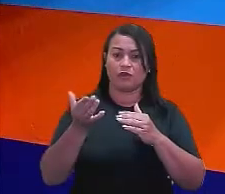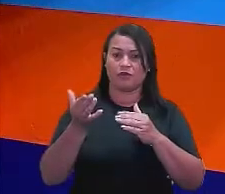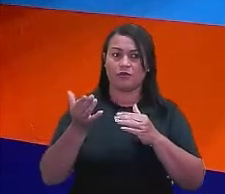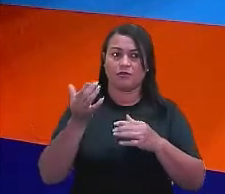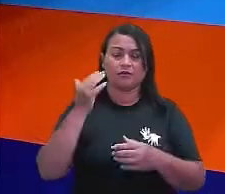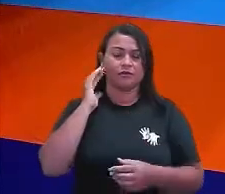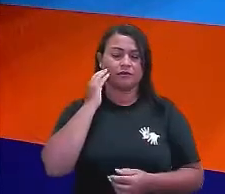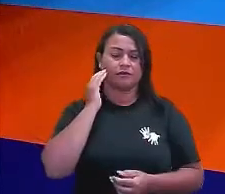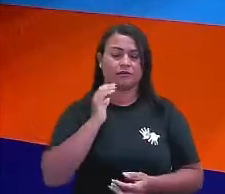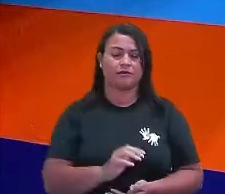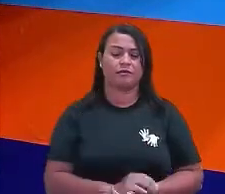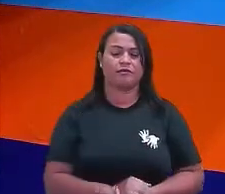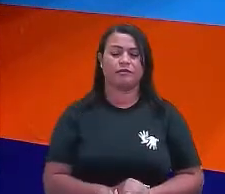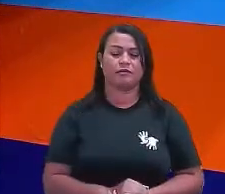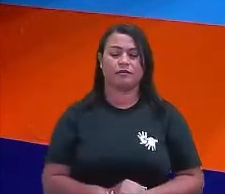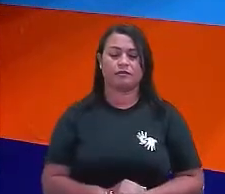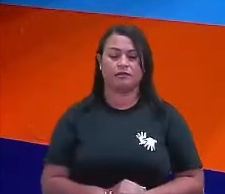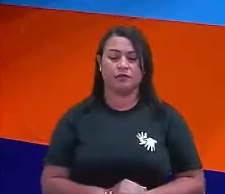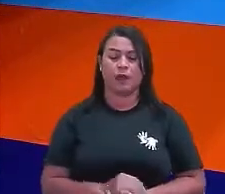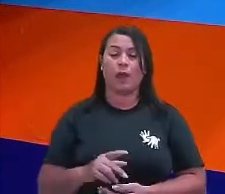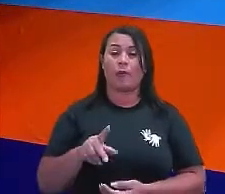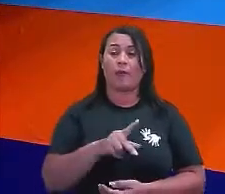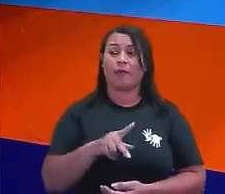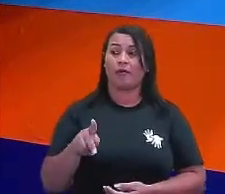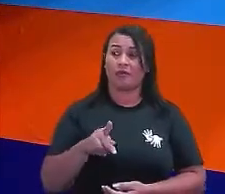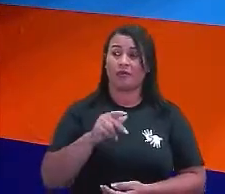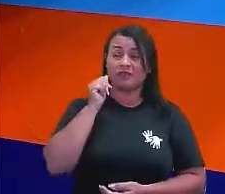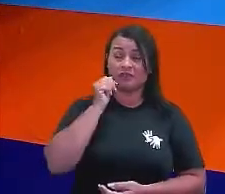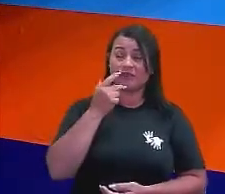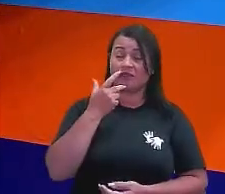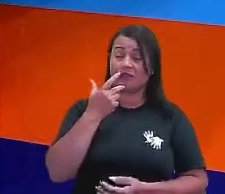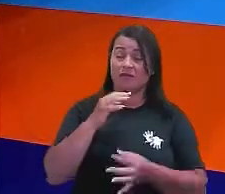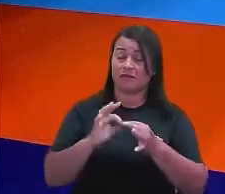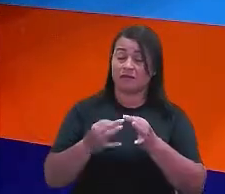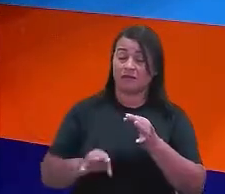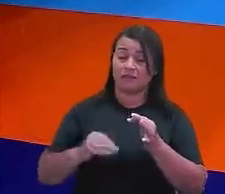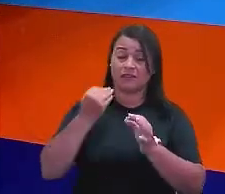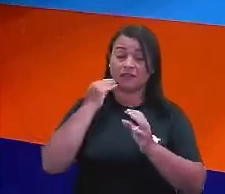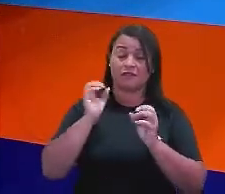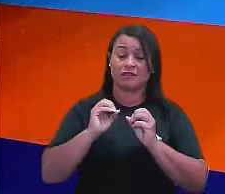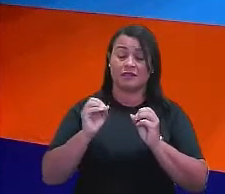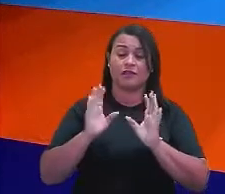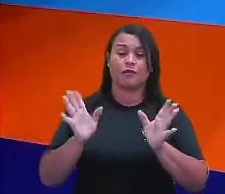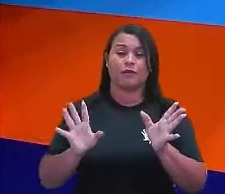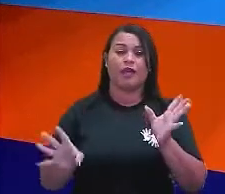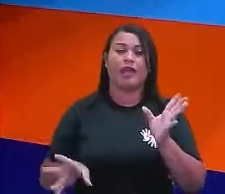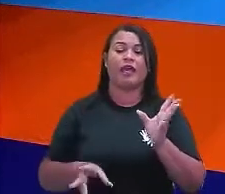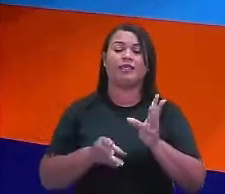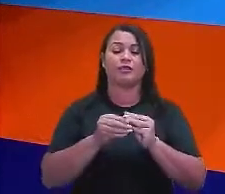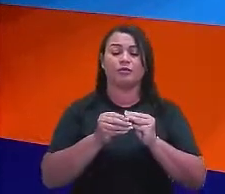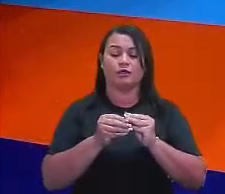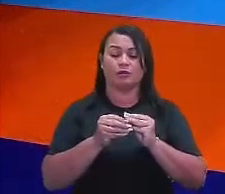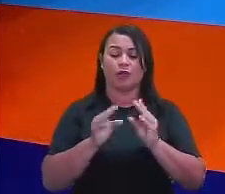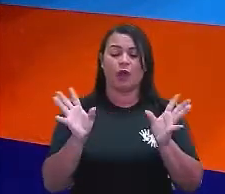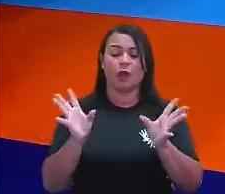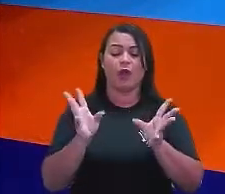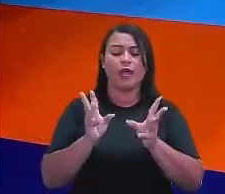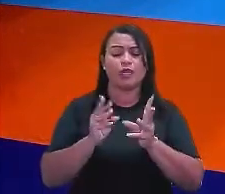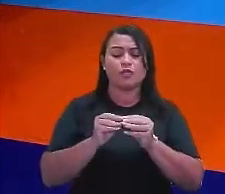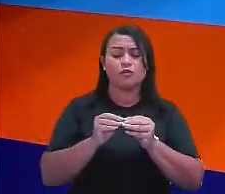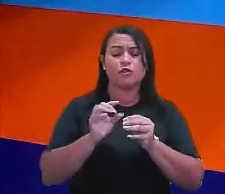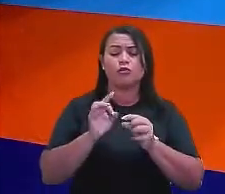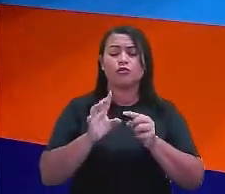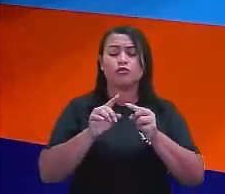círculo. Professora, a senhora falou, eu não entendi. Resumindo, circunferência é só